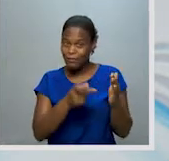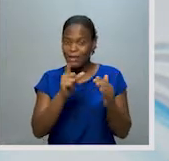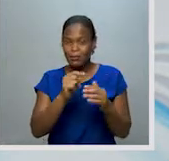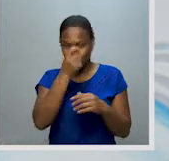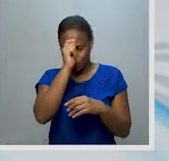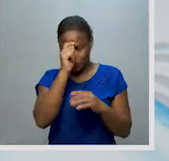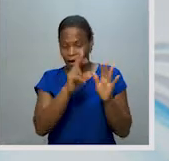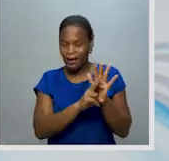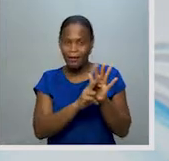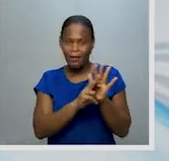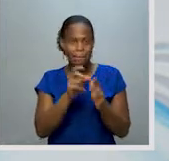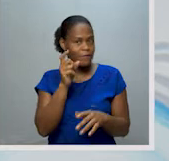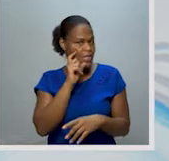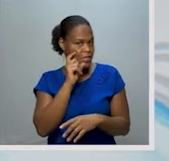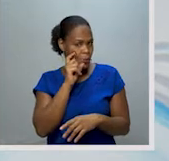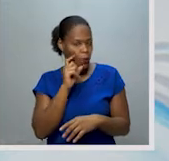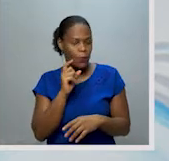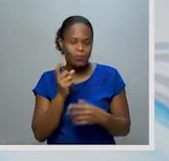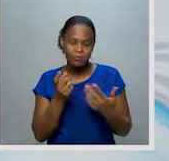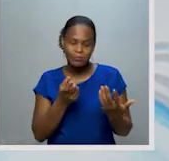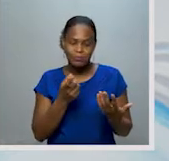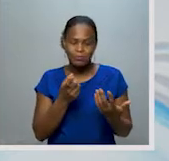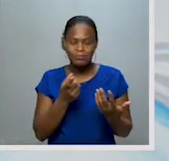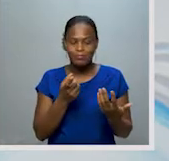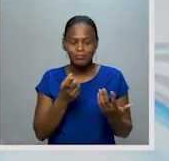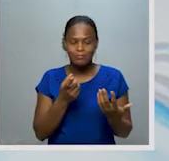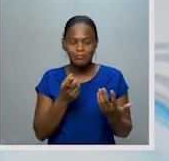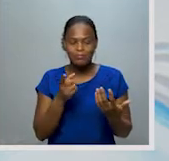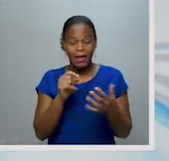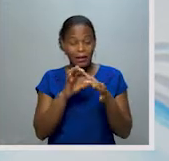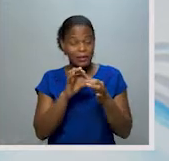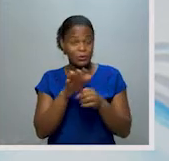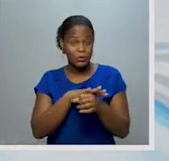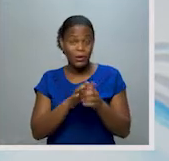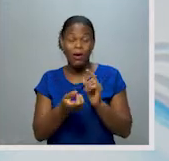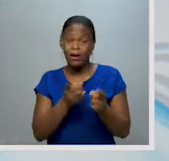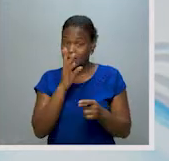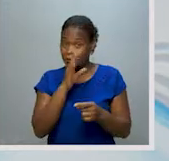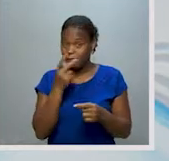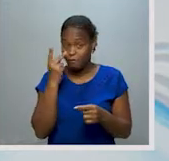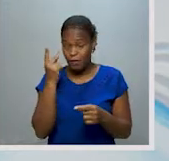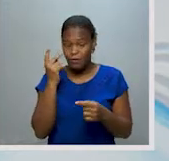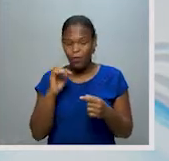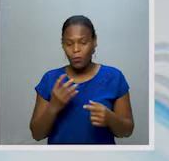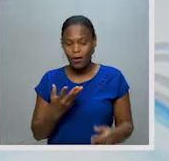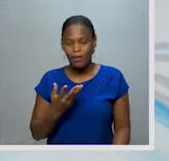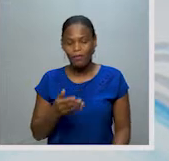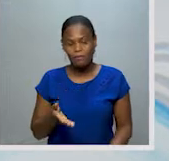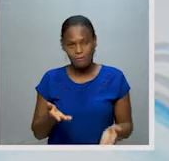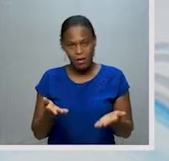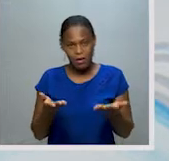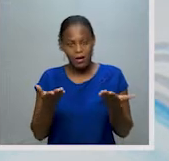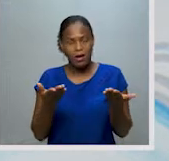a cumprir com as regras de prevenção em relação à situação que se vive enquanto